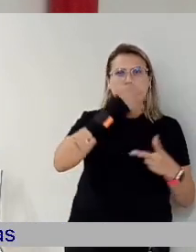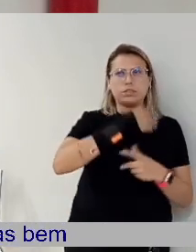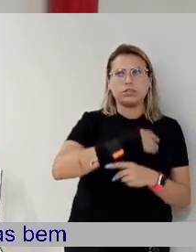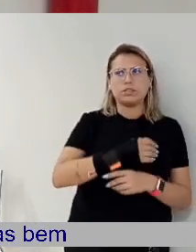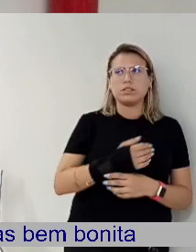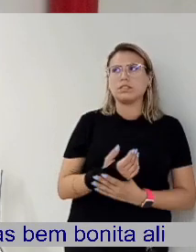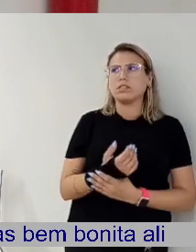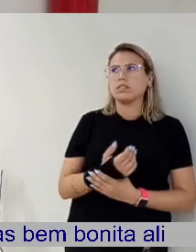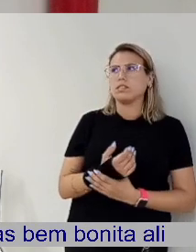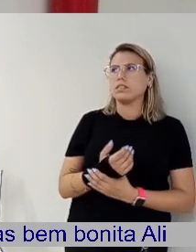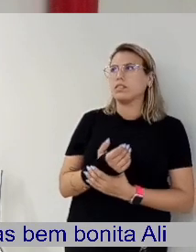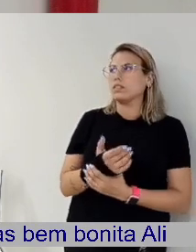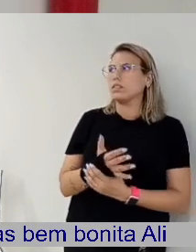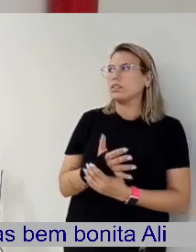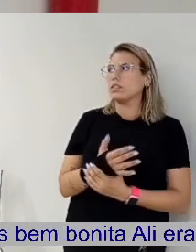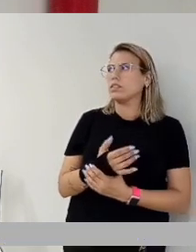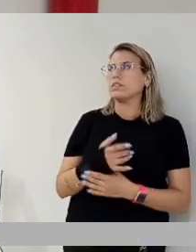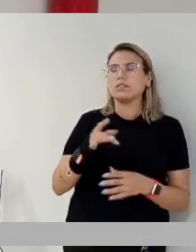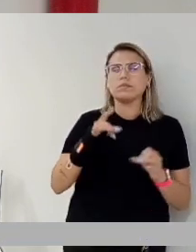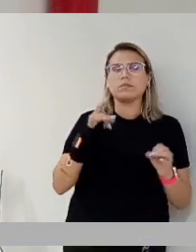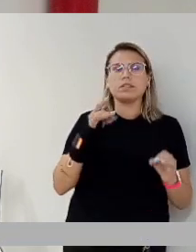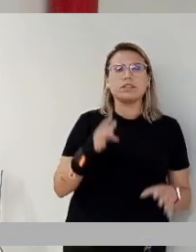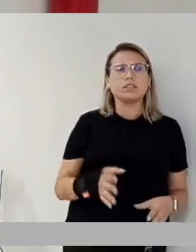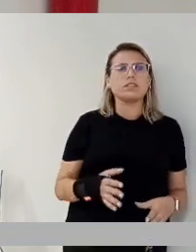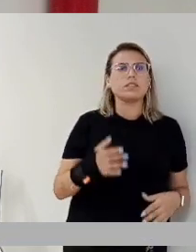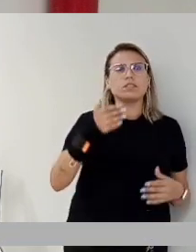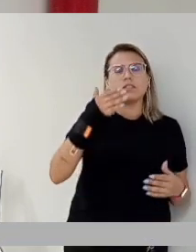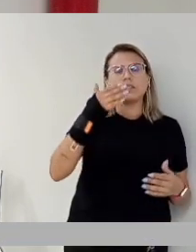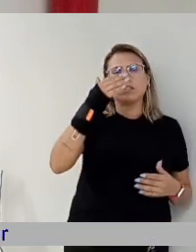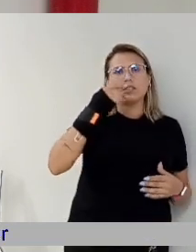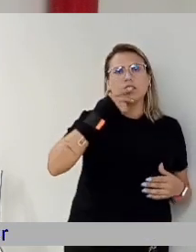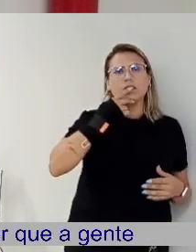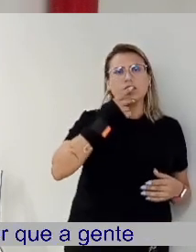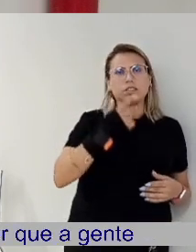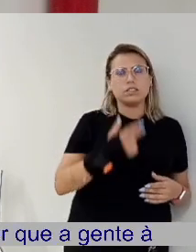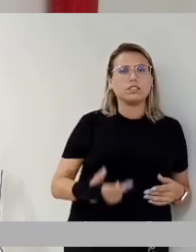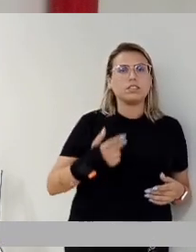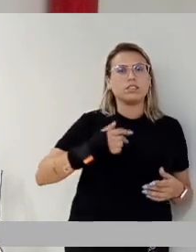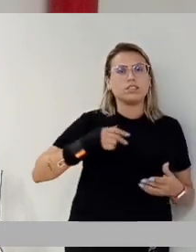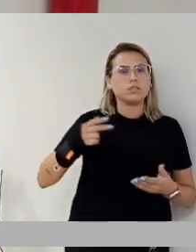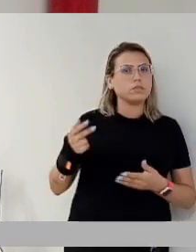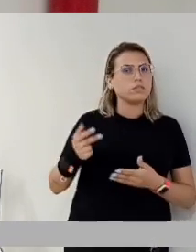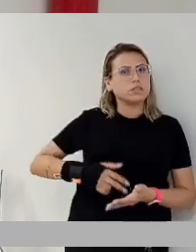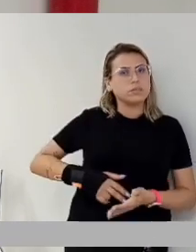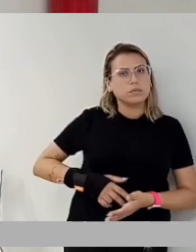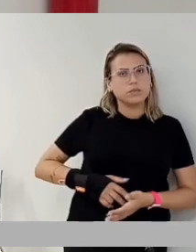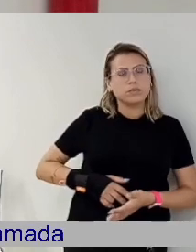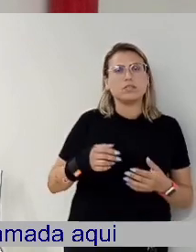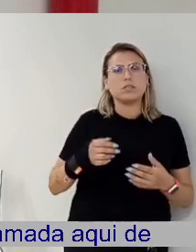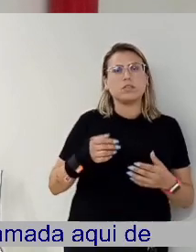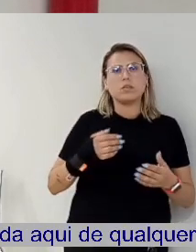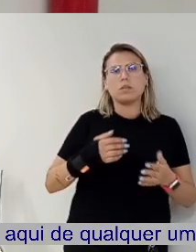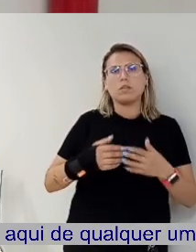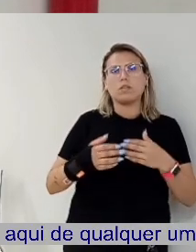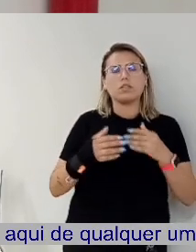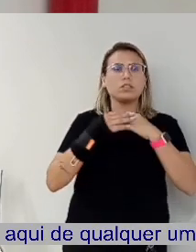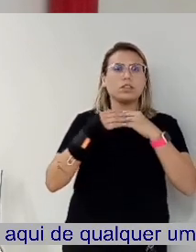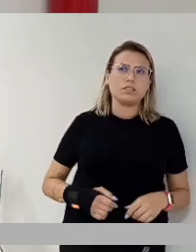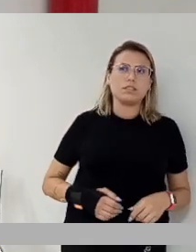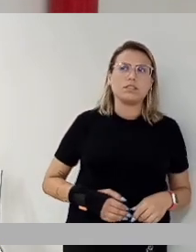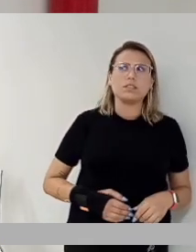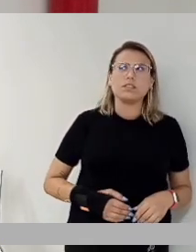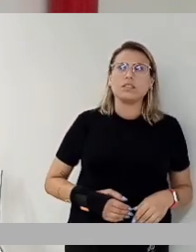bonitas Ali era só mais isso Senor Presidente queria dizer que a gente tá à disposição sempre para qualquer chamada aqui de qualquer um de de um